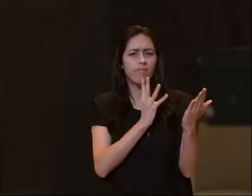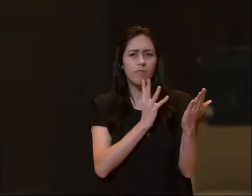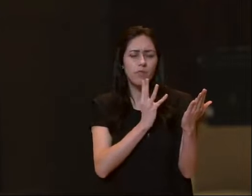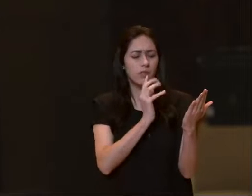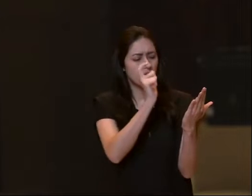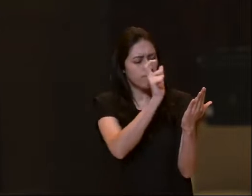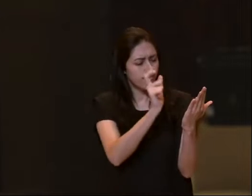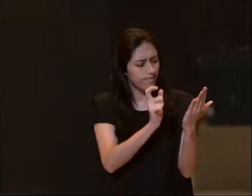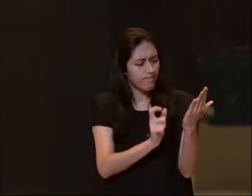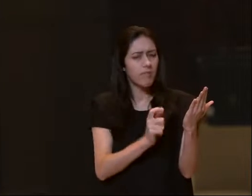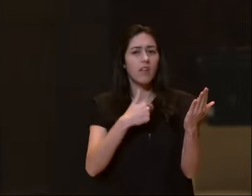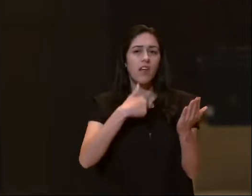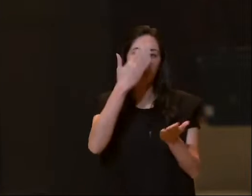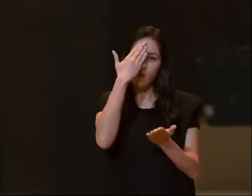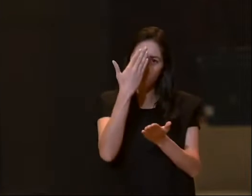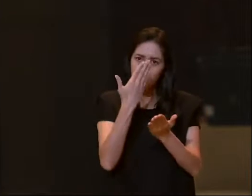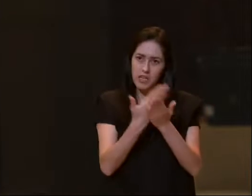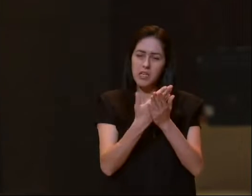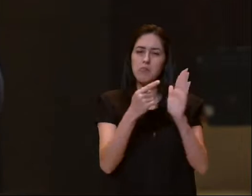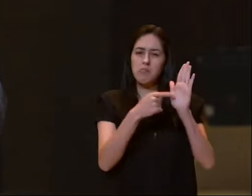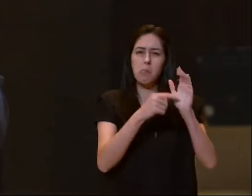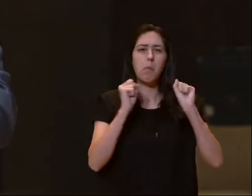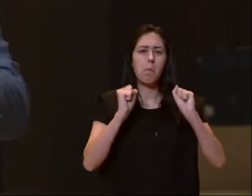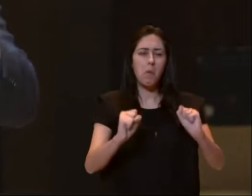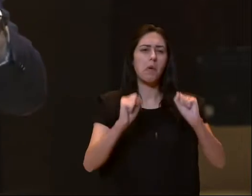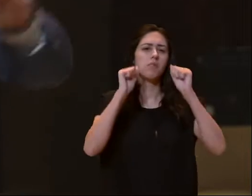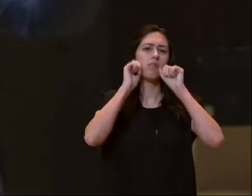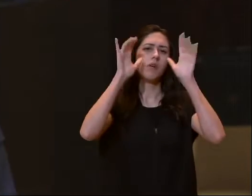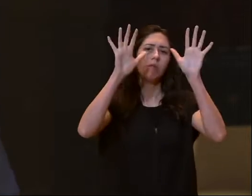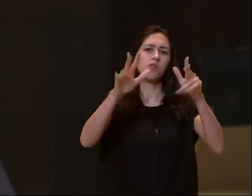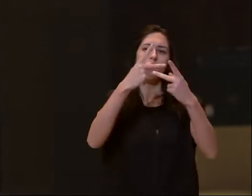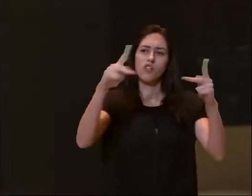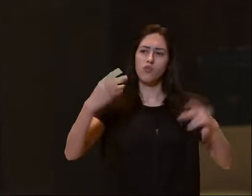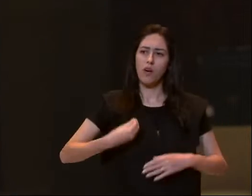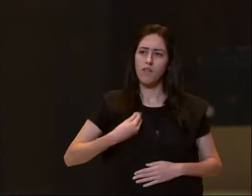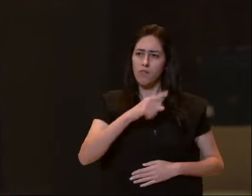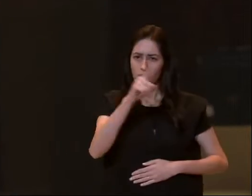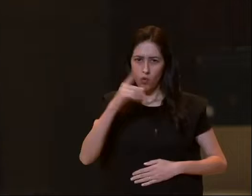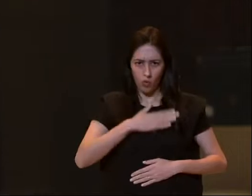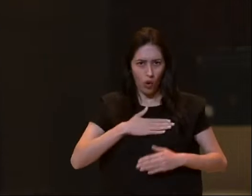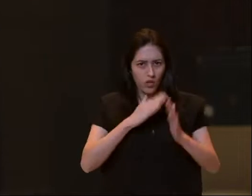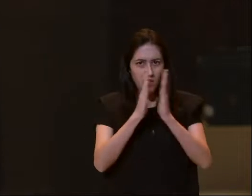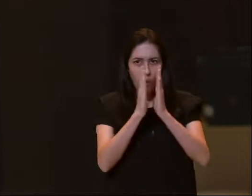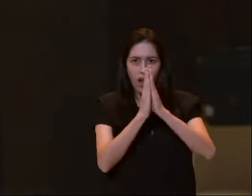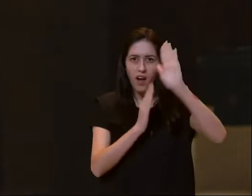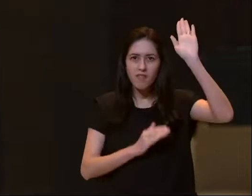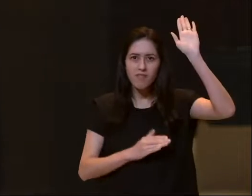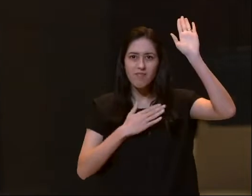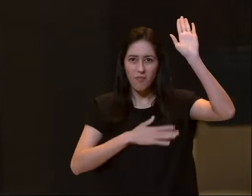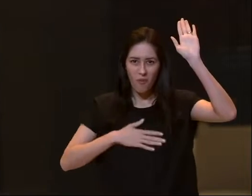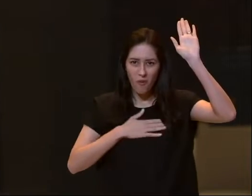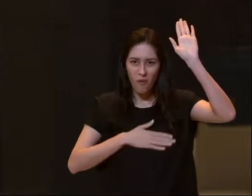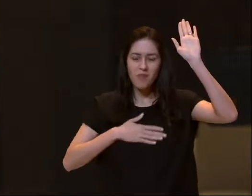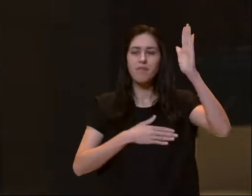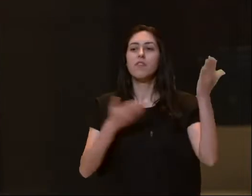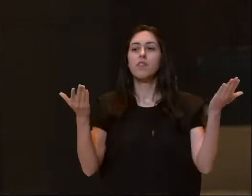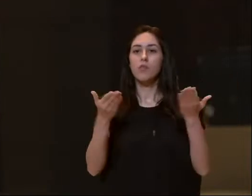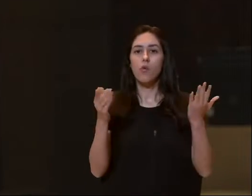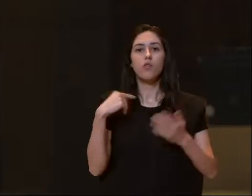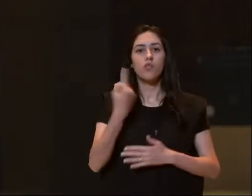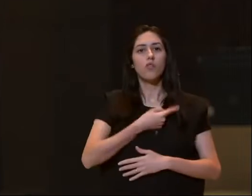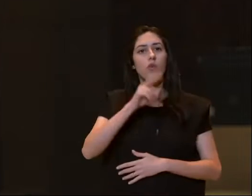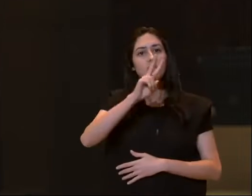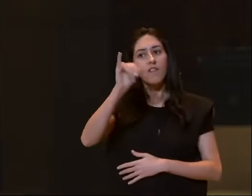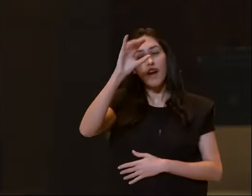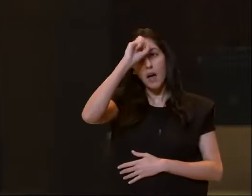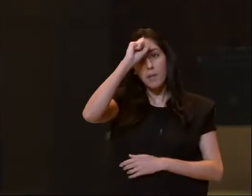palavras, que eu creio que elas podem abençoar demais sua vida. Quem gosta de orar aqui? Hoje nós vamos aprender um